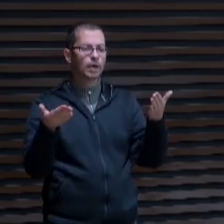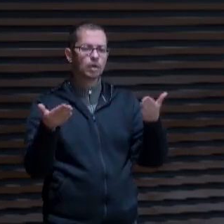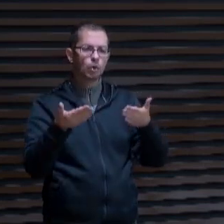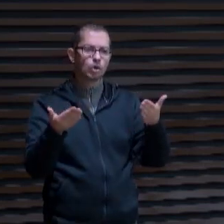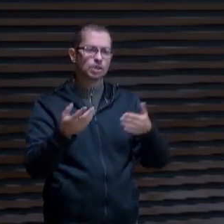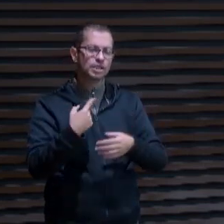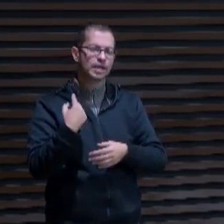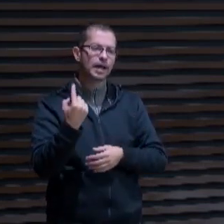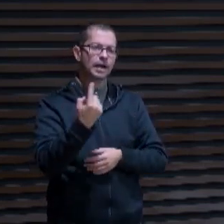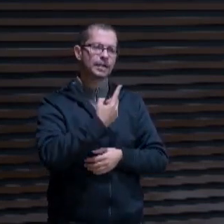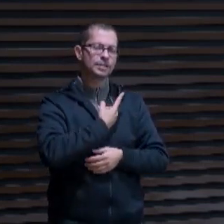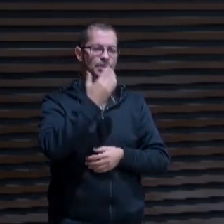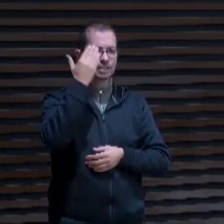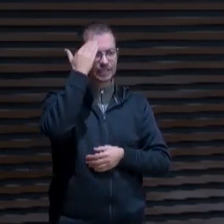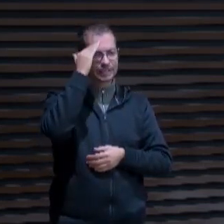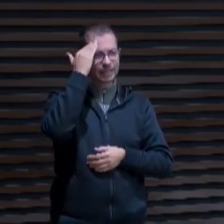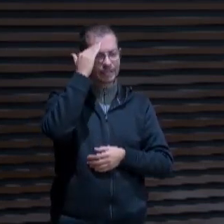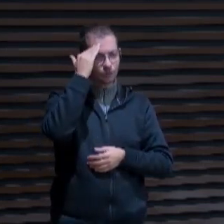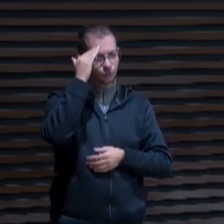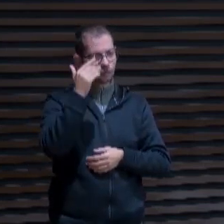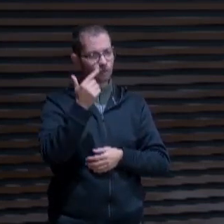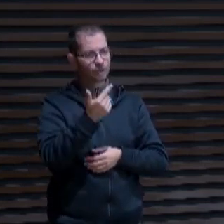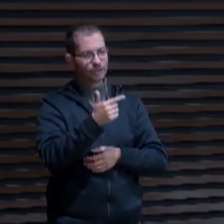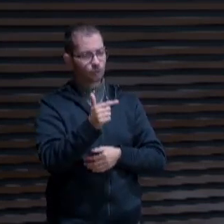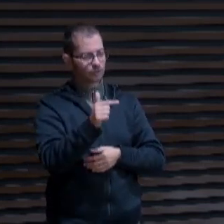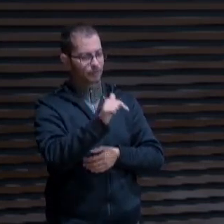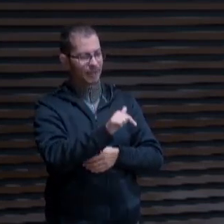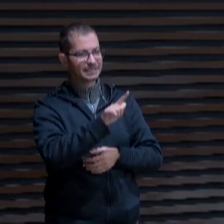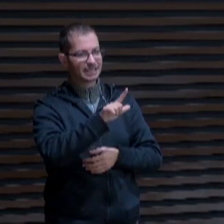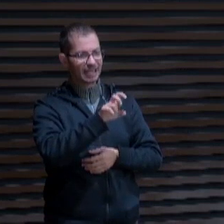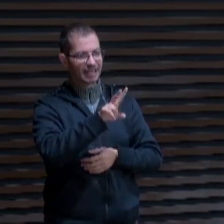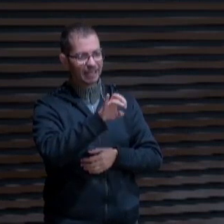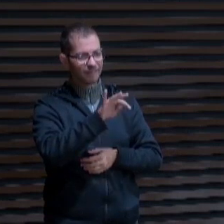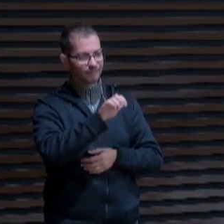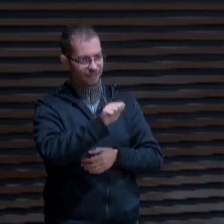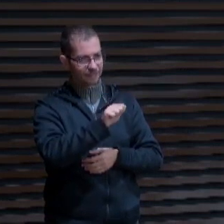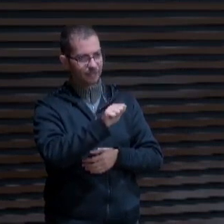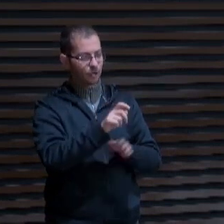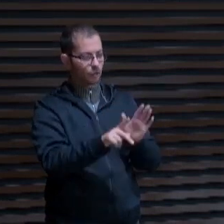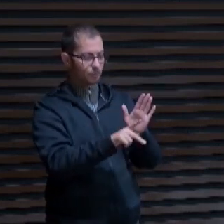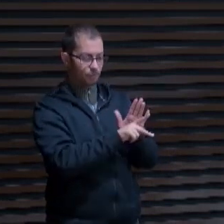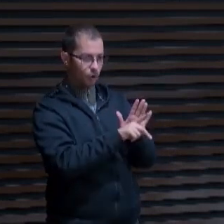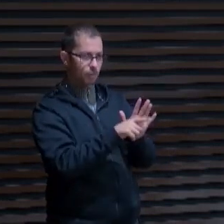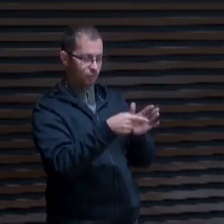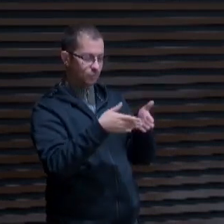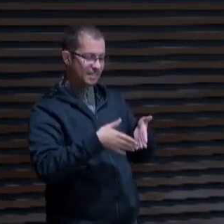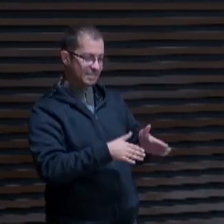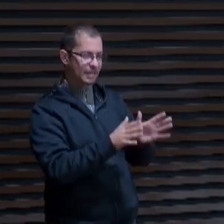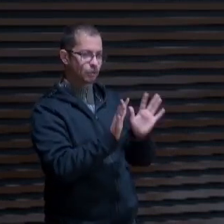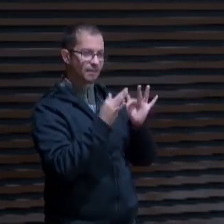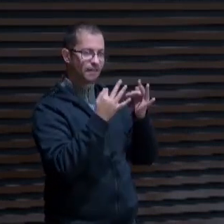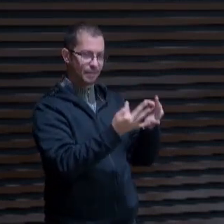não há mais ministério levita, exclusivo daqueles que nasceram da tribo de Levi. Todos os filhos